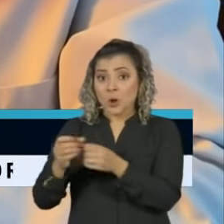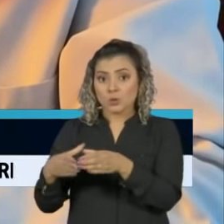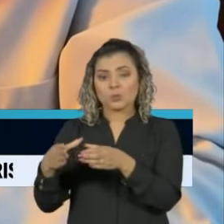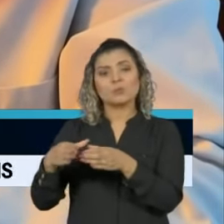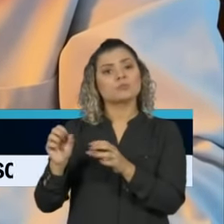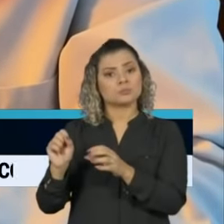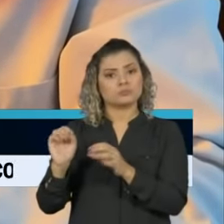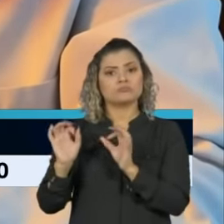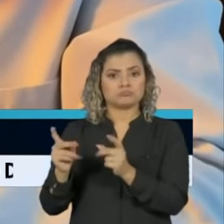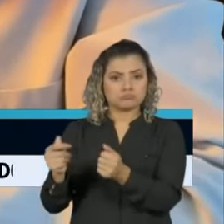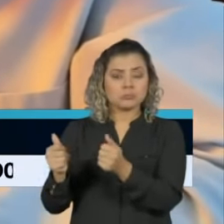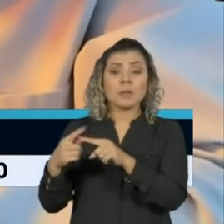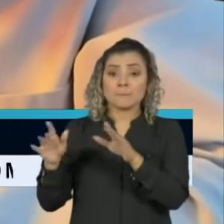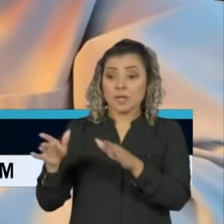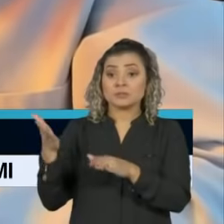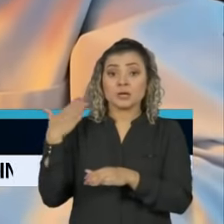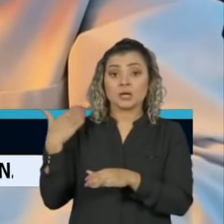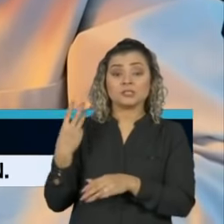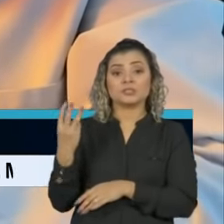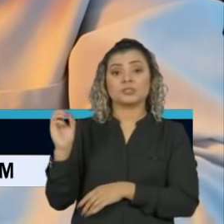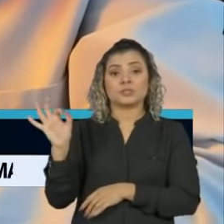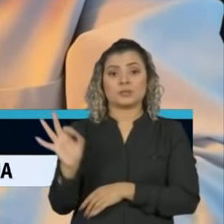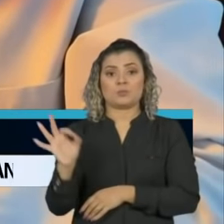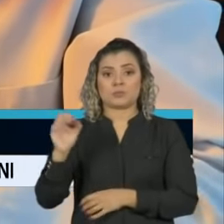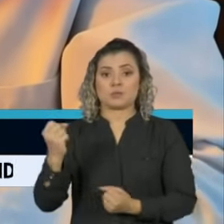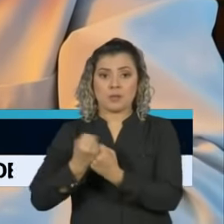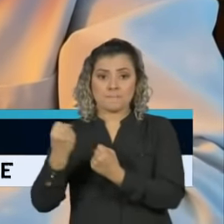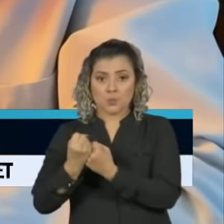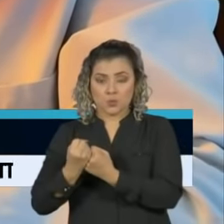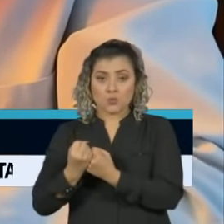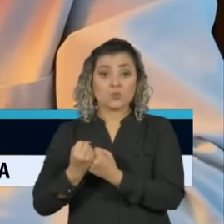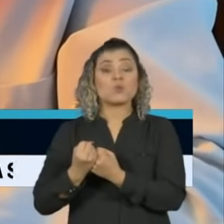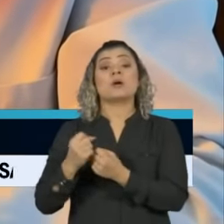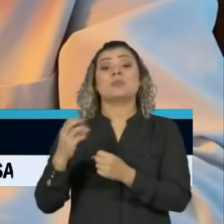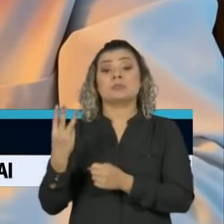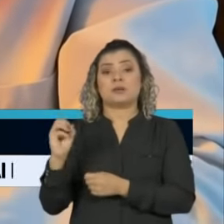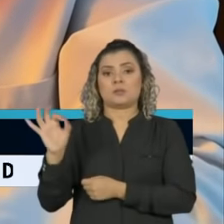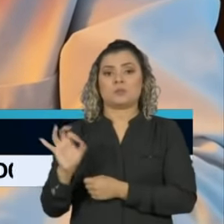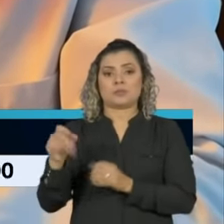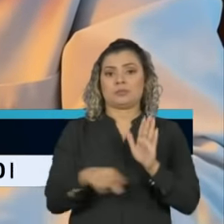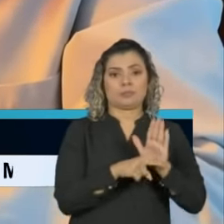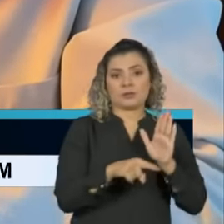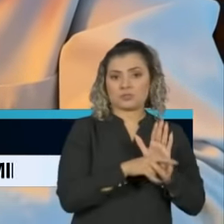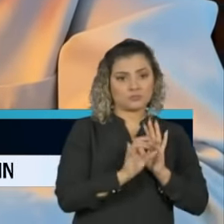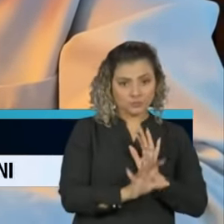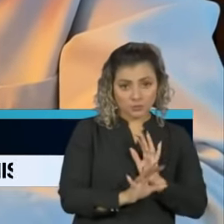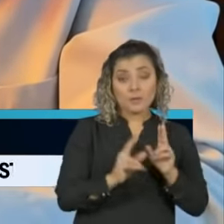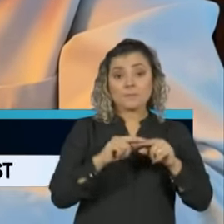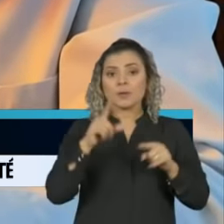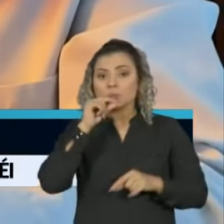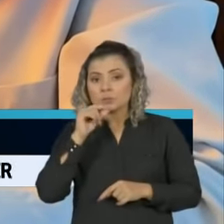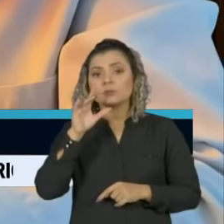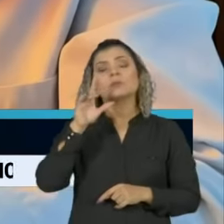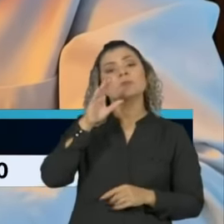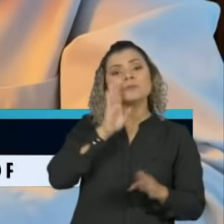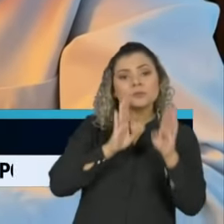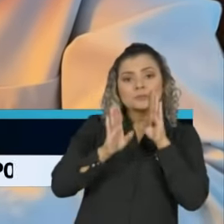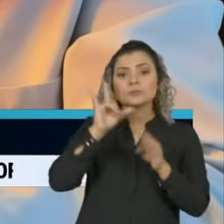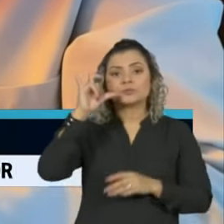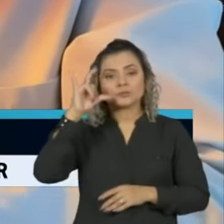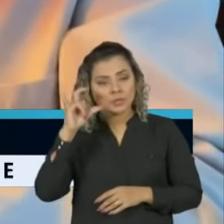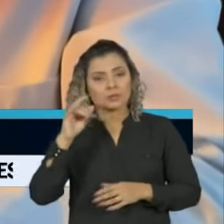antes disso. Ele aglutinava apenas 30% de comentários negativos nas principais redes. Estamos falando do Twitter, do Facebook, do